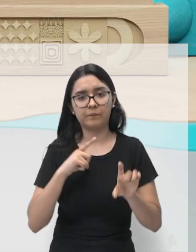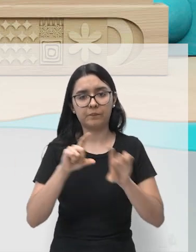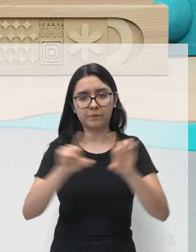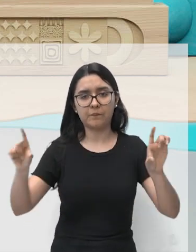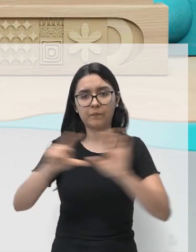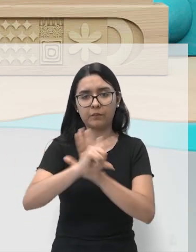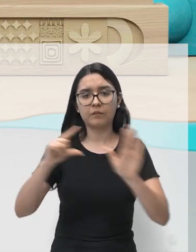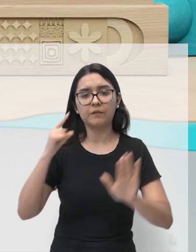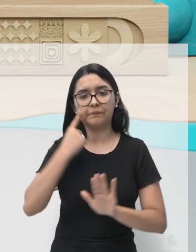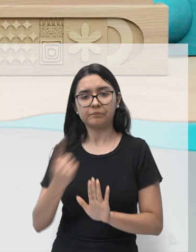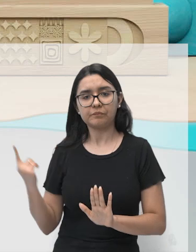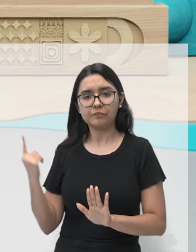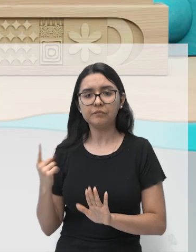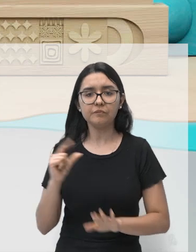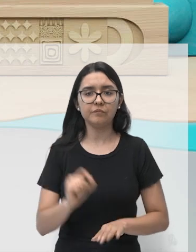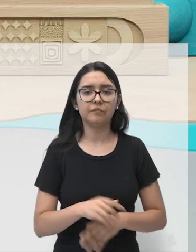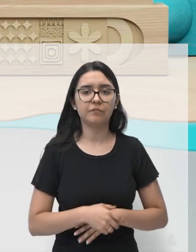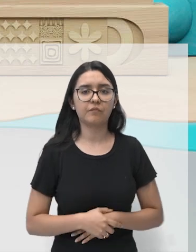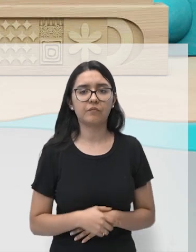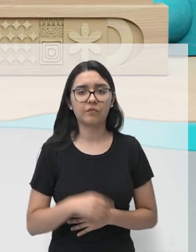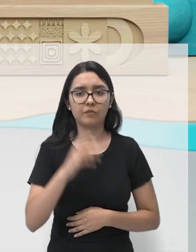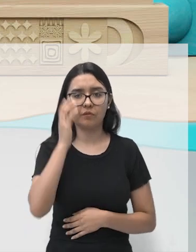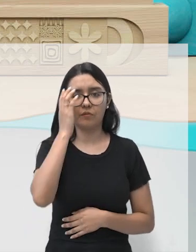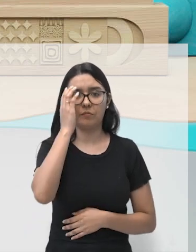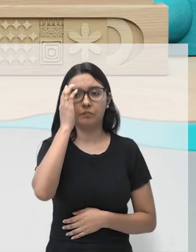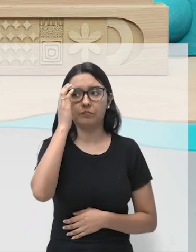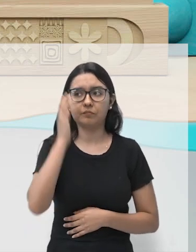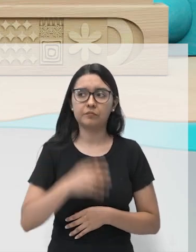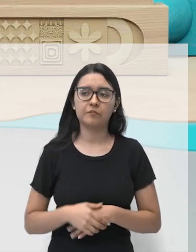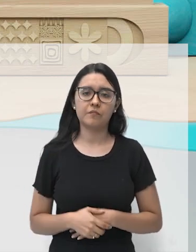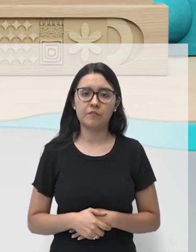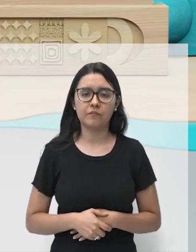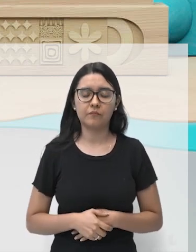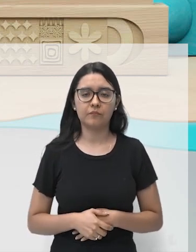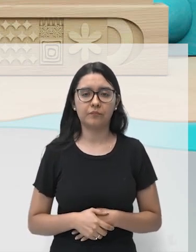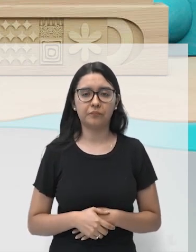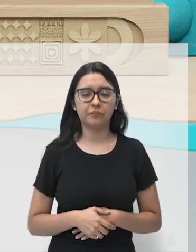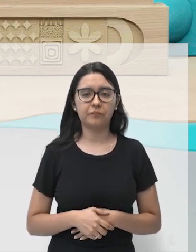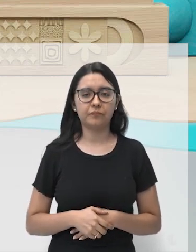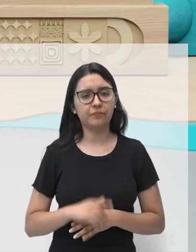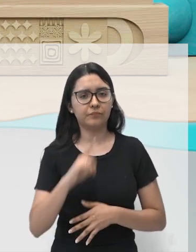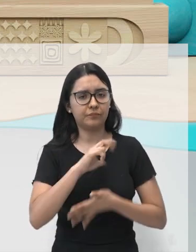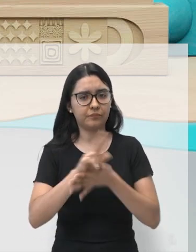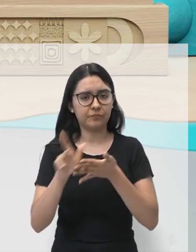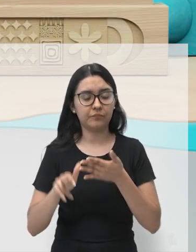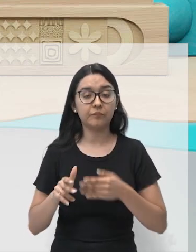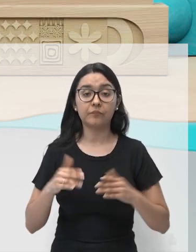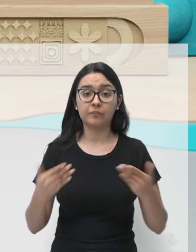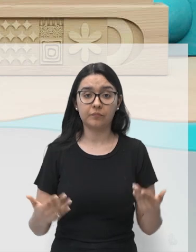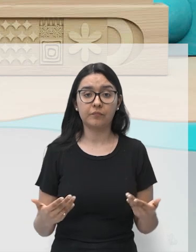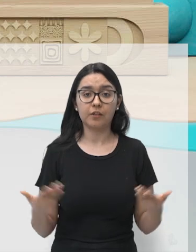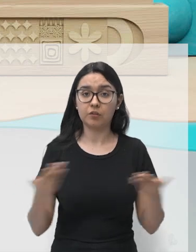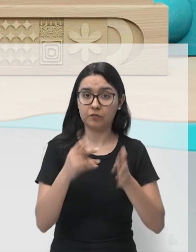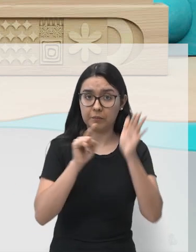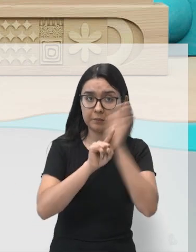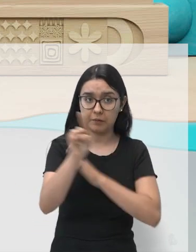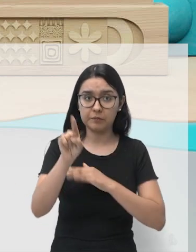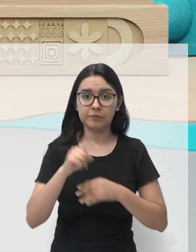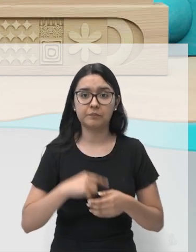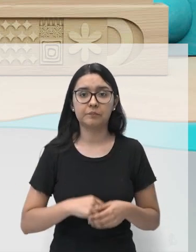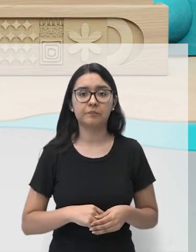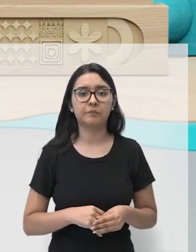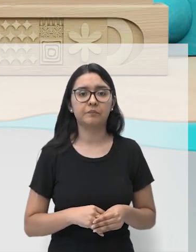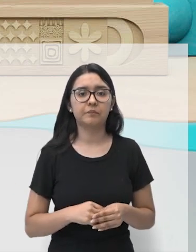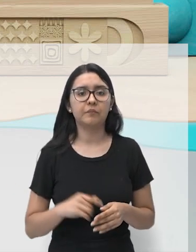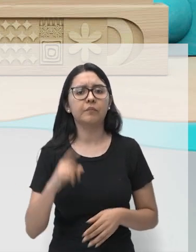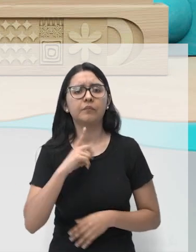parágrafo, ok? Então, family, give, protection e entre outros. Vamos para a pergunta? Eu